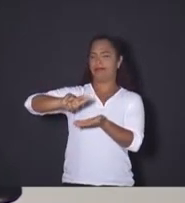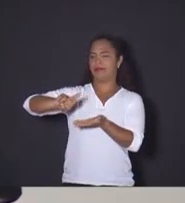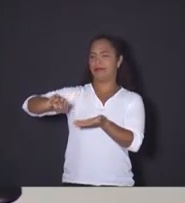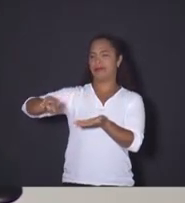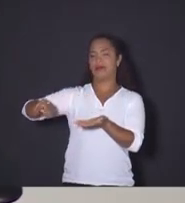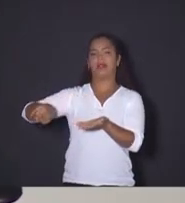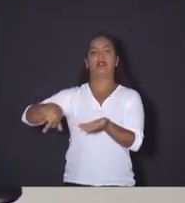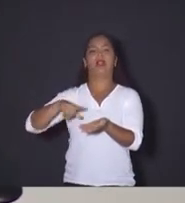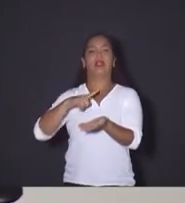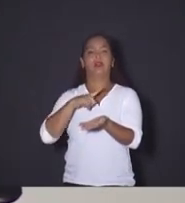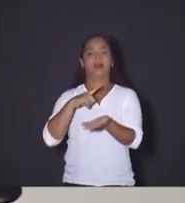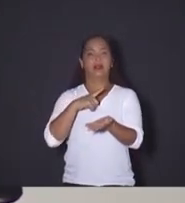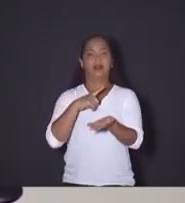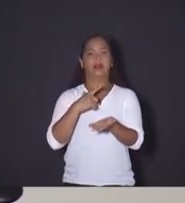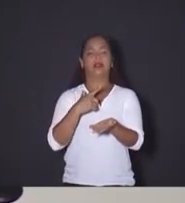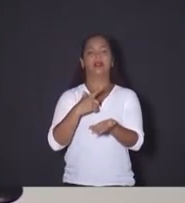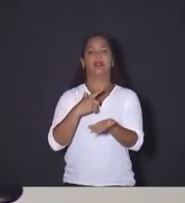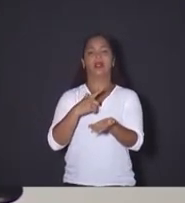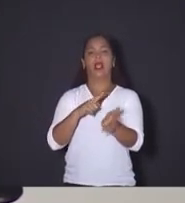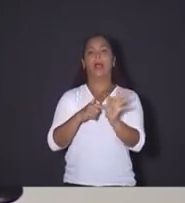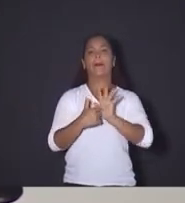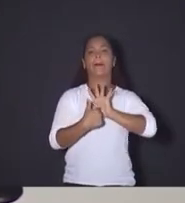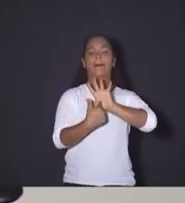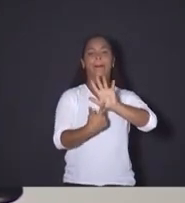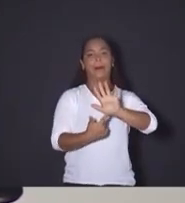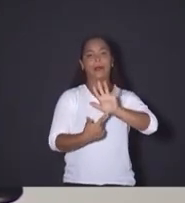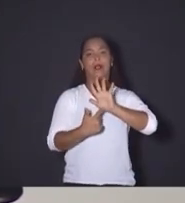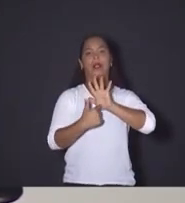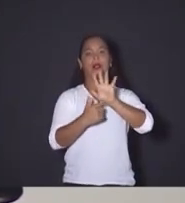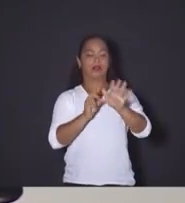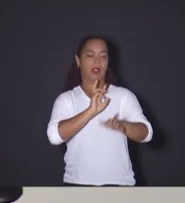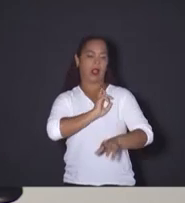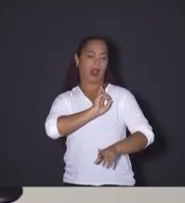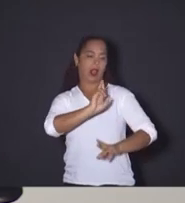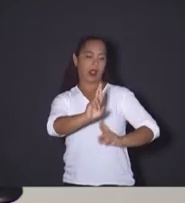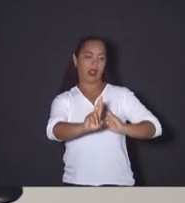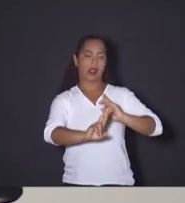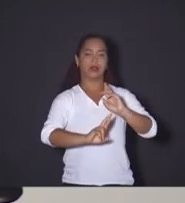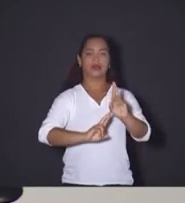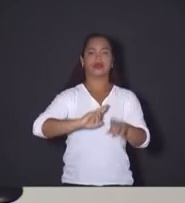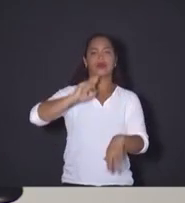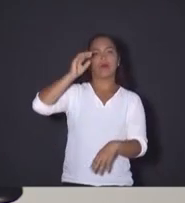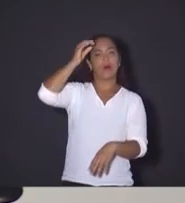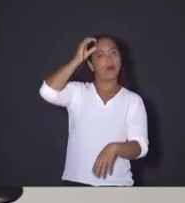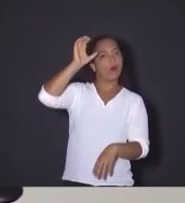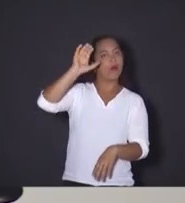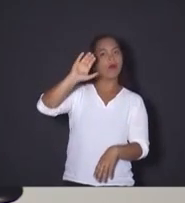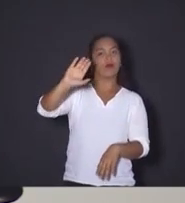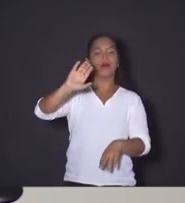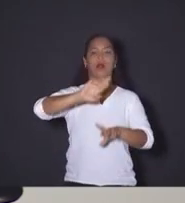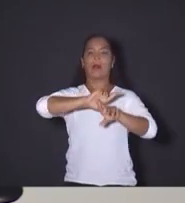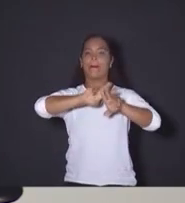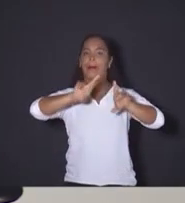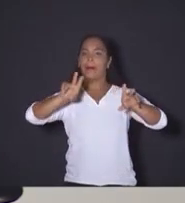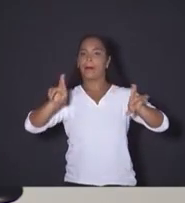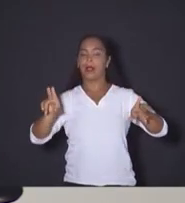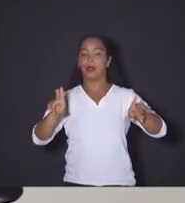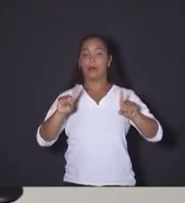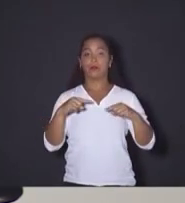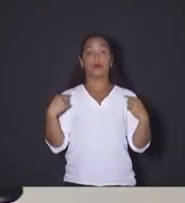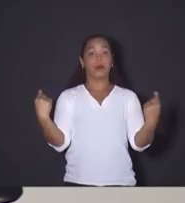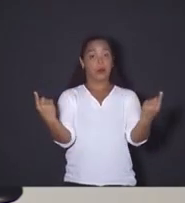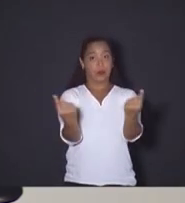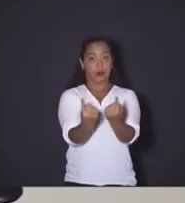há vários meses manifestações religiosas culturais e aonde tudo isso precisa ser